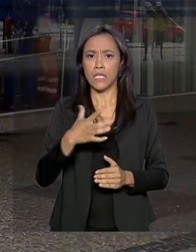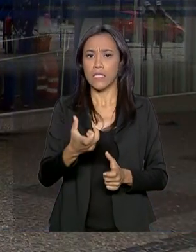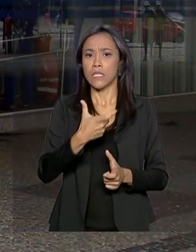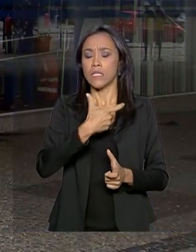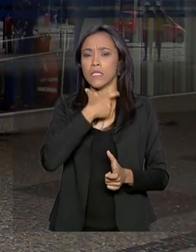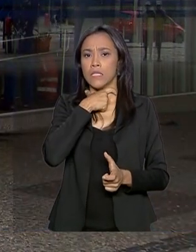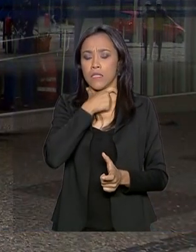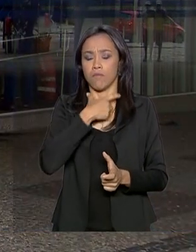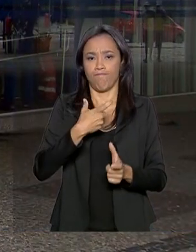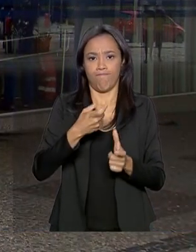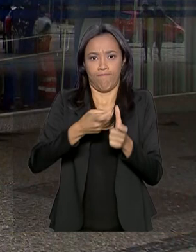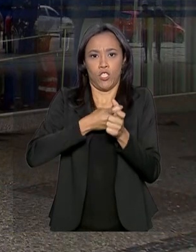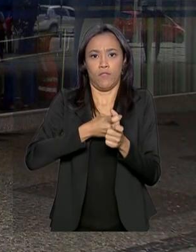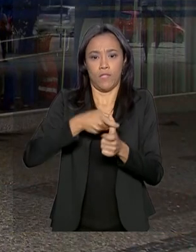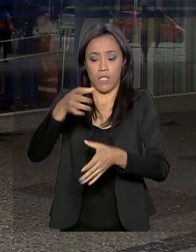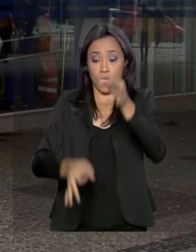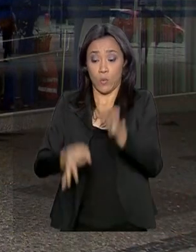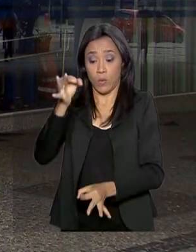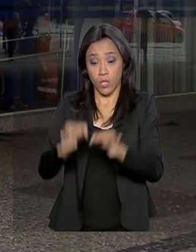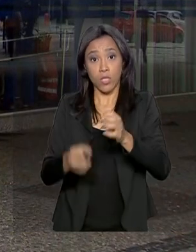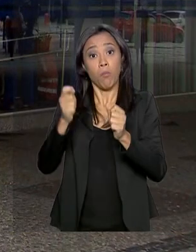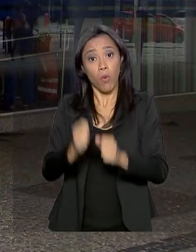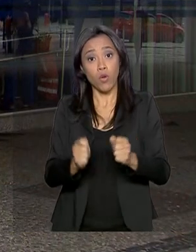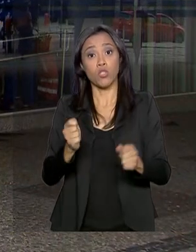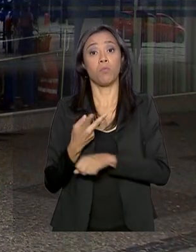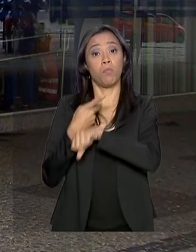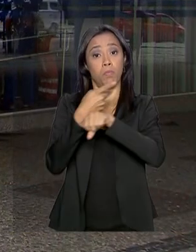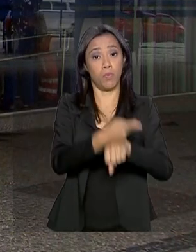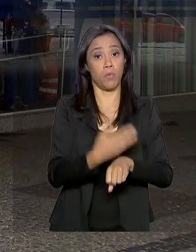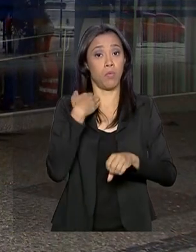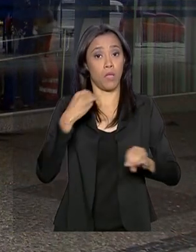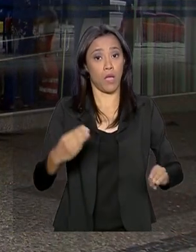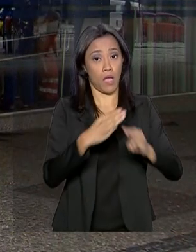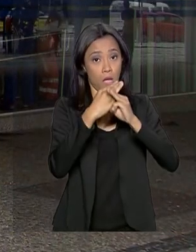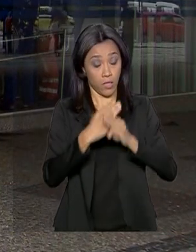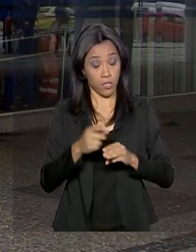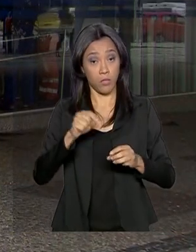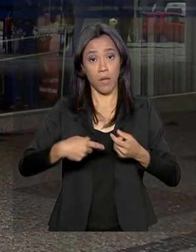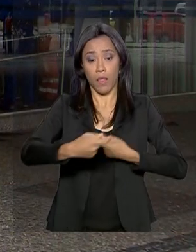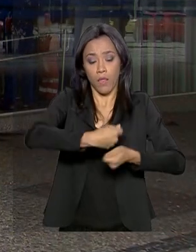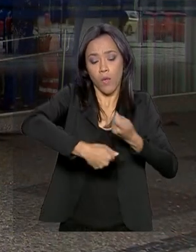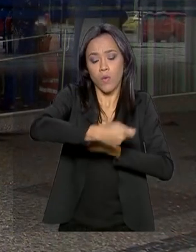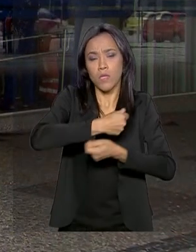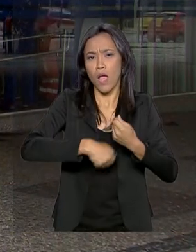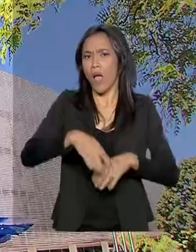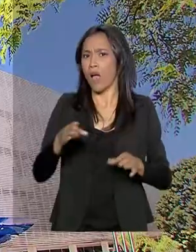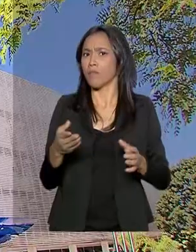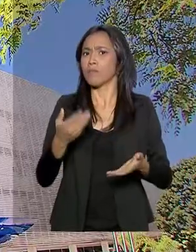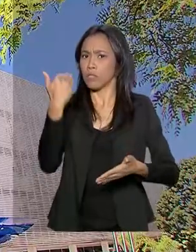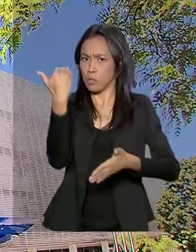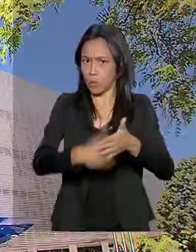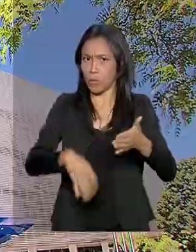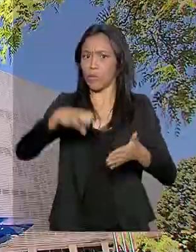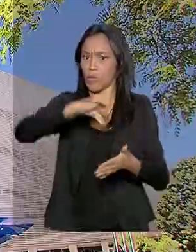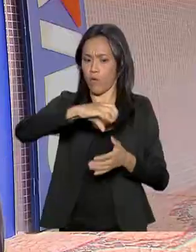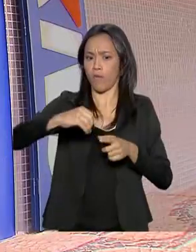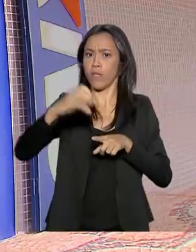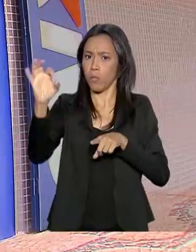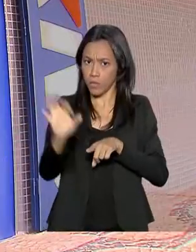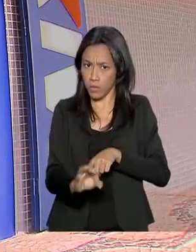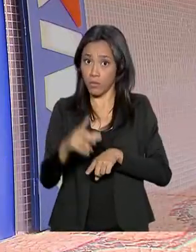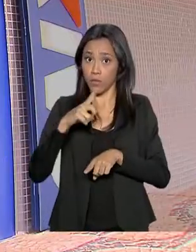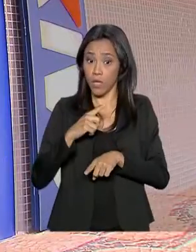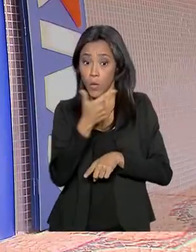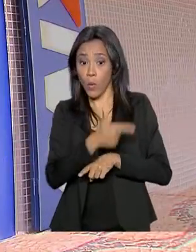Justiça vão poder renegociar os débitos de forma mais fácil, com descontos de até 90% à vista. A Caixa também oferece